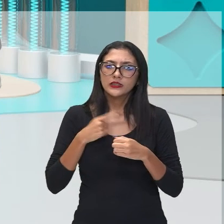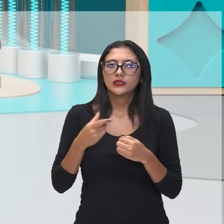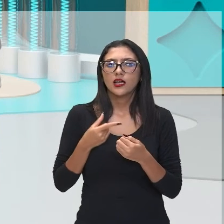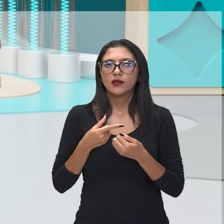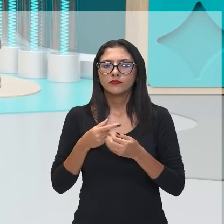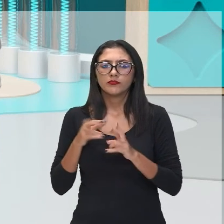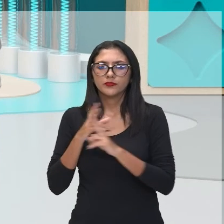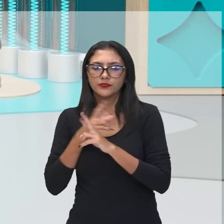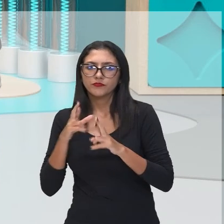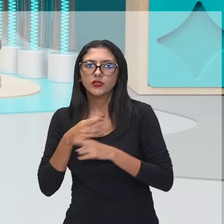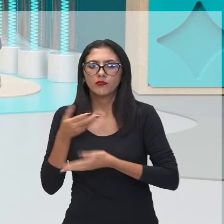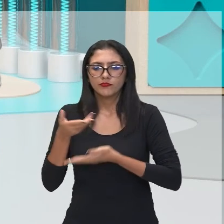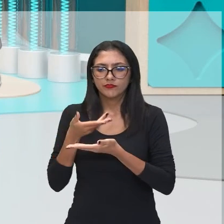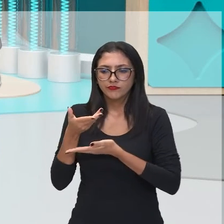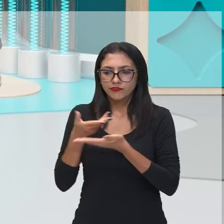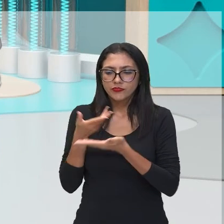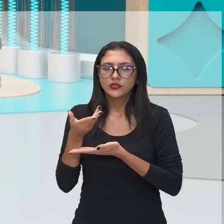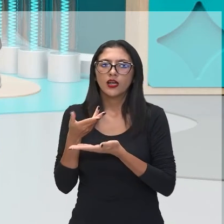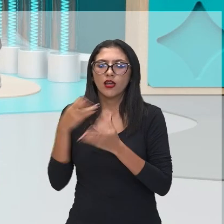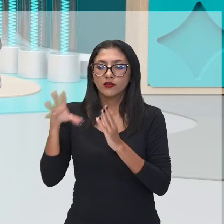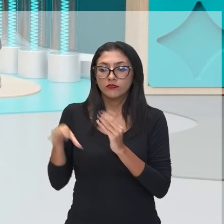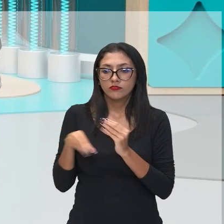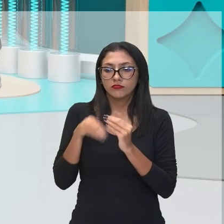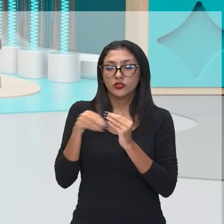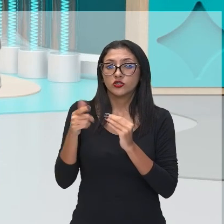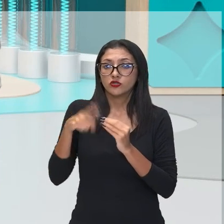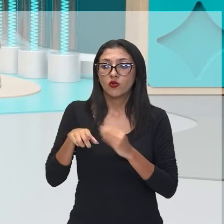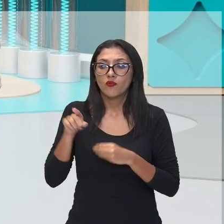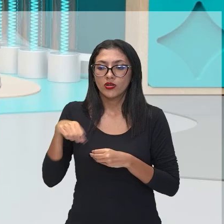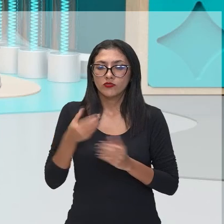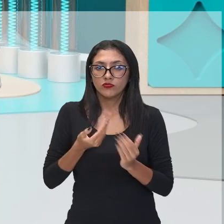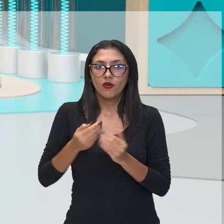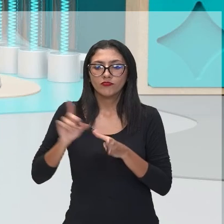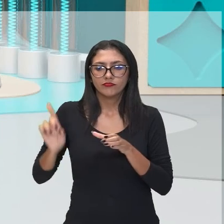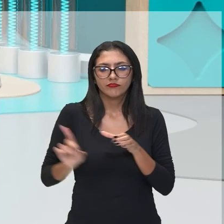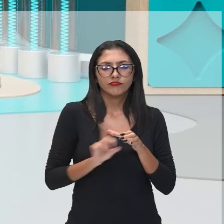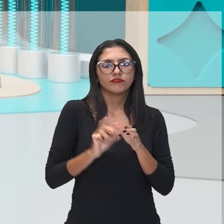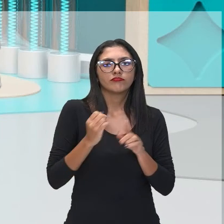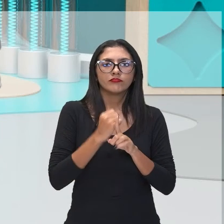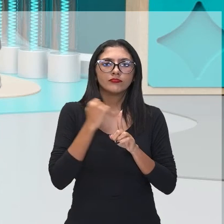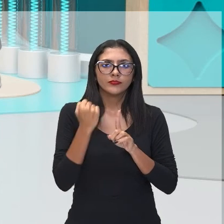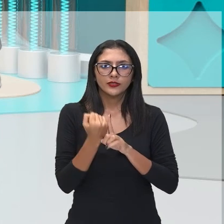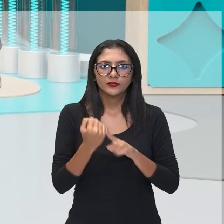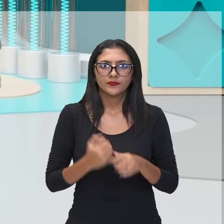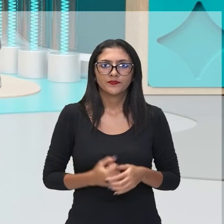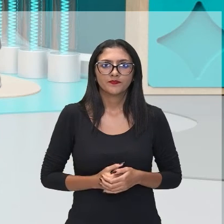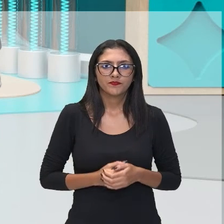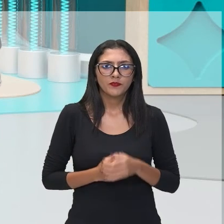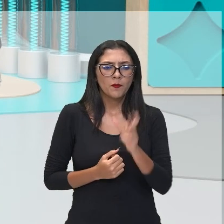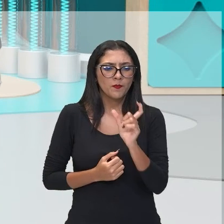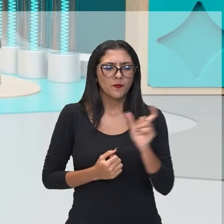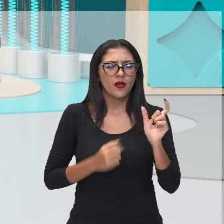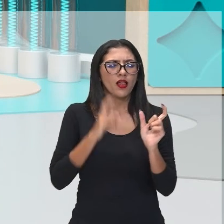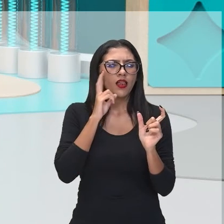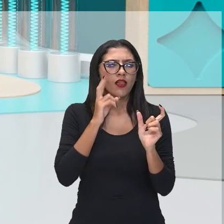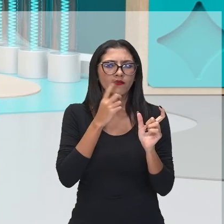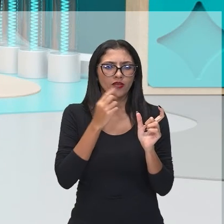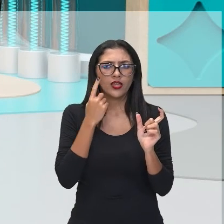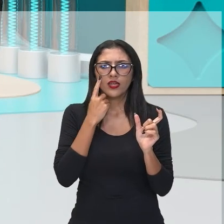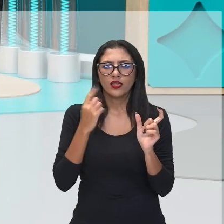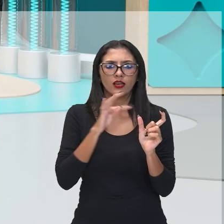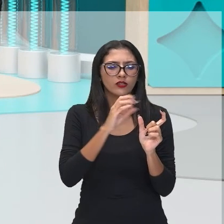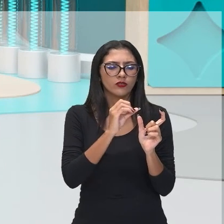busquem recuperar e integrar o adolescente no meio social. Observe a conjunção todavia, uma conjunção